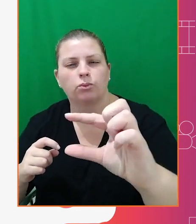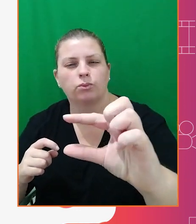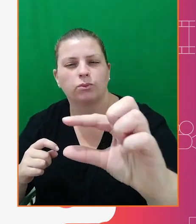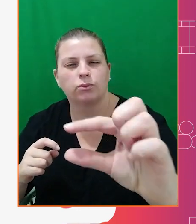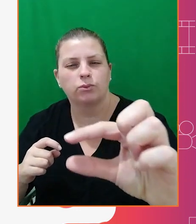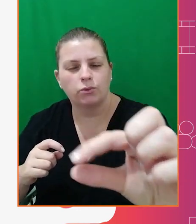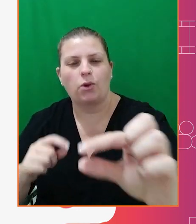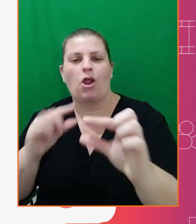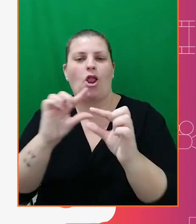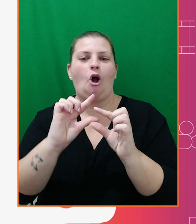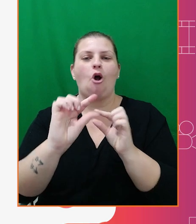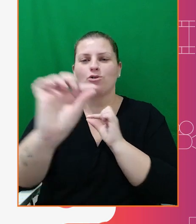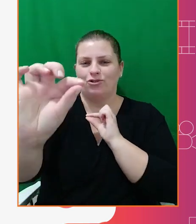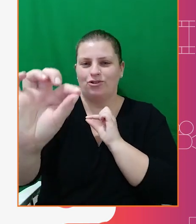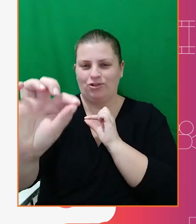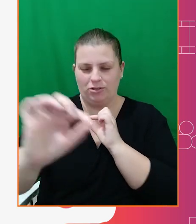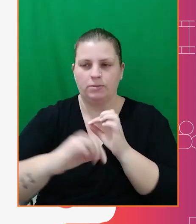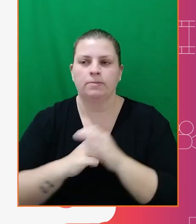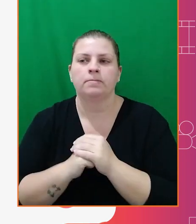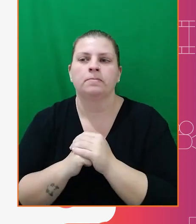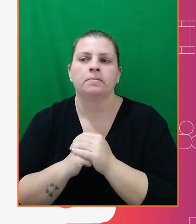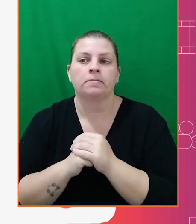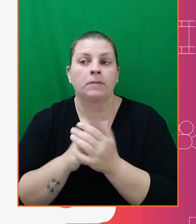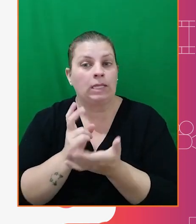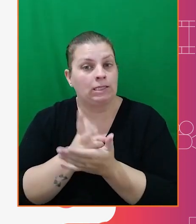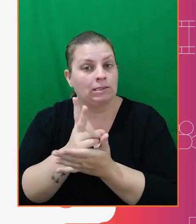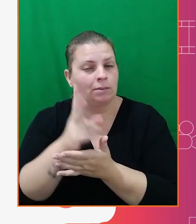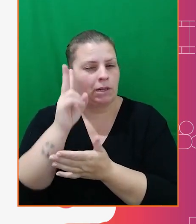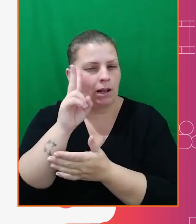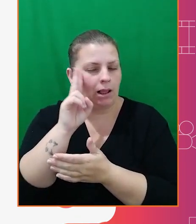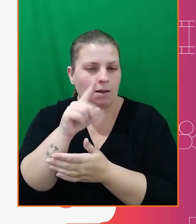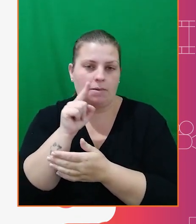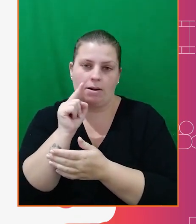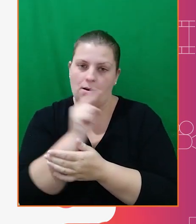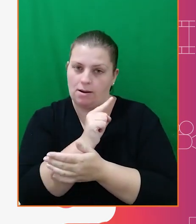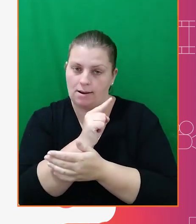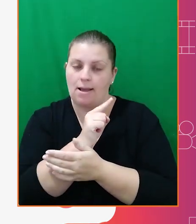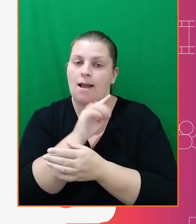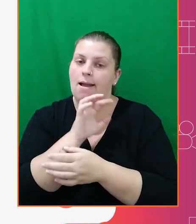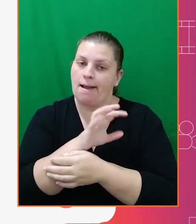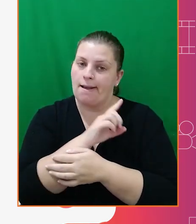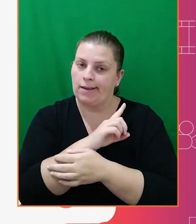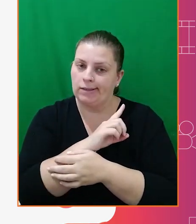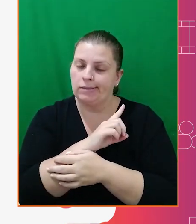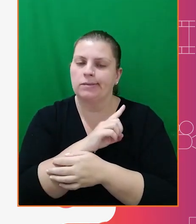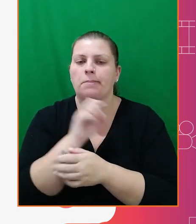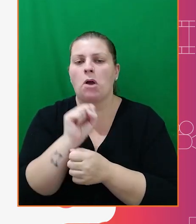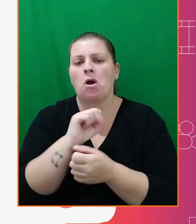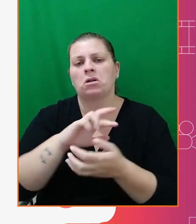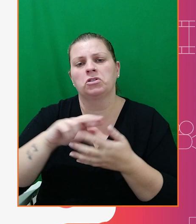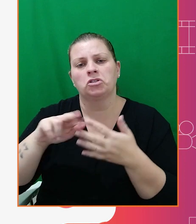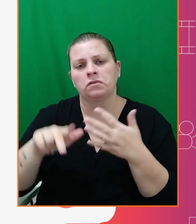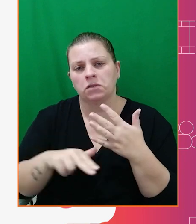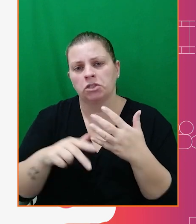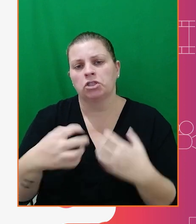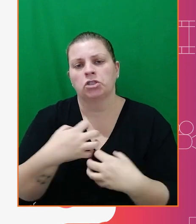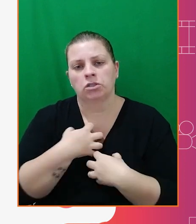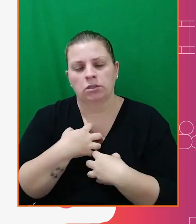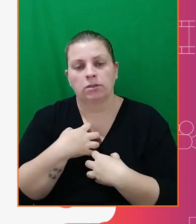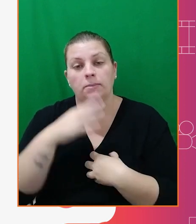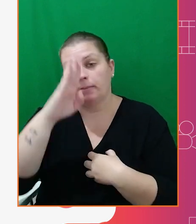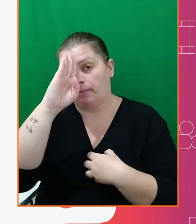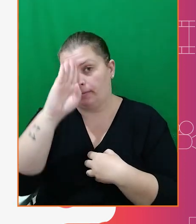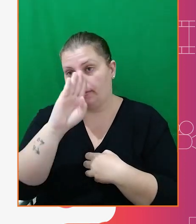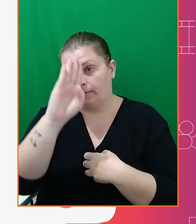feitos. Lembre-se que elementos assim, eles podem ser feitos de várias formas, principalmente